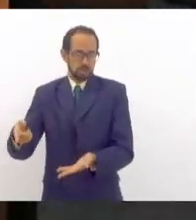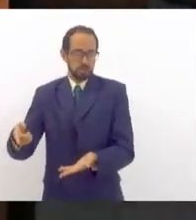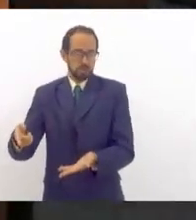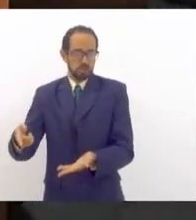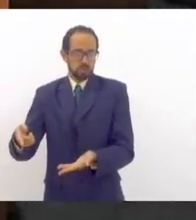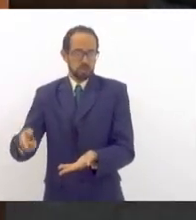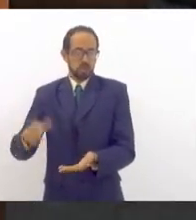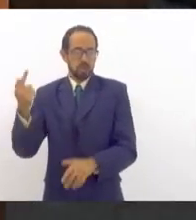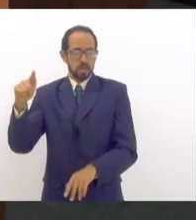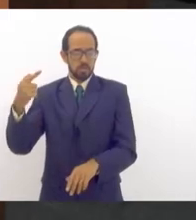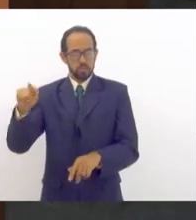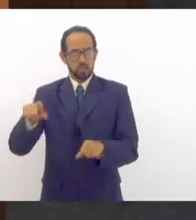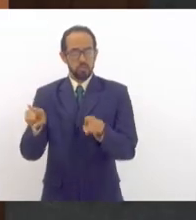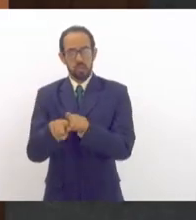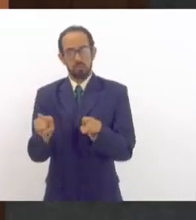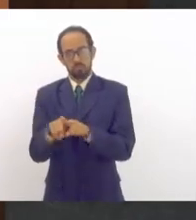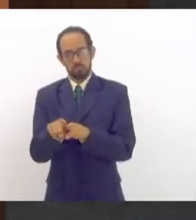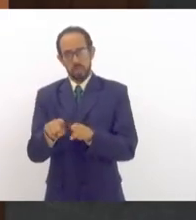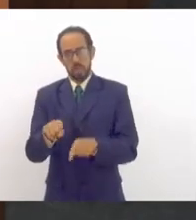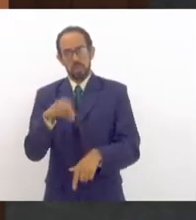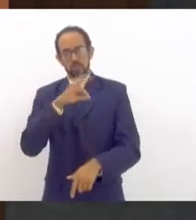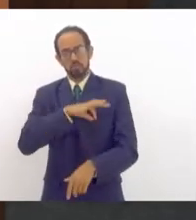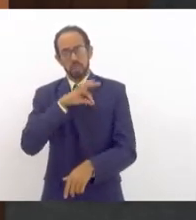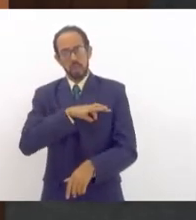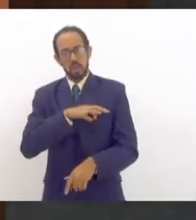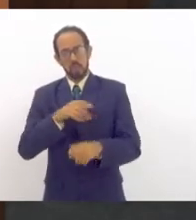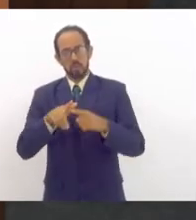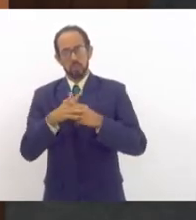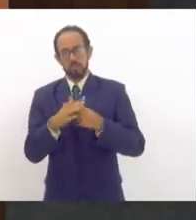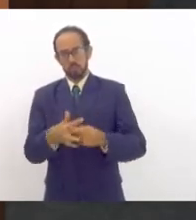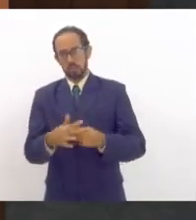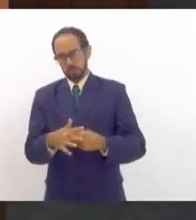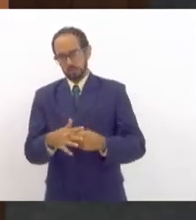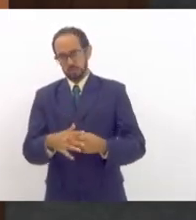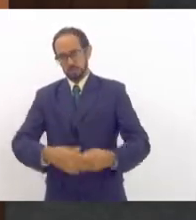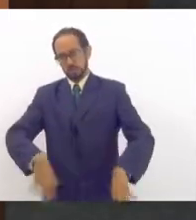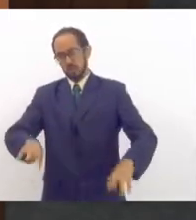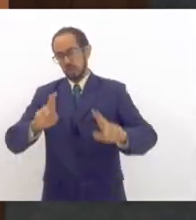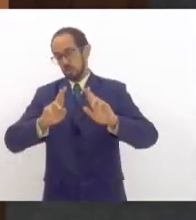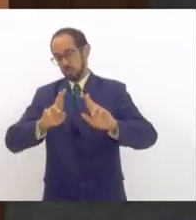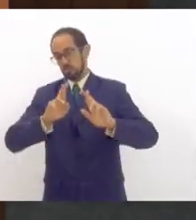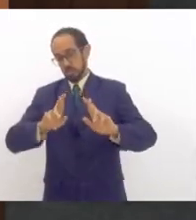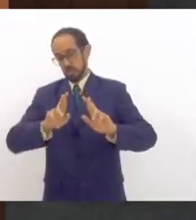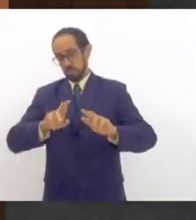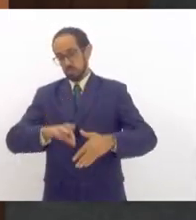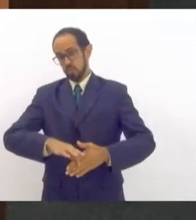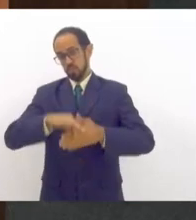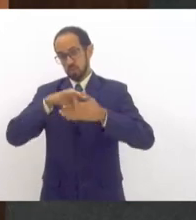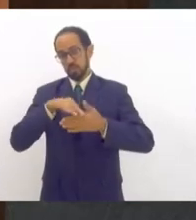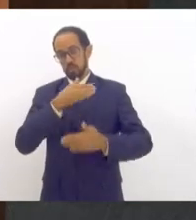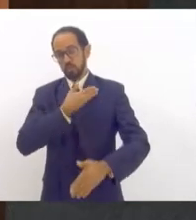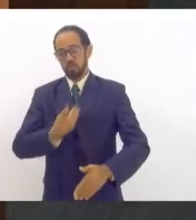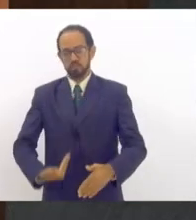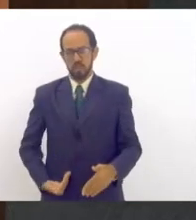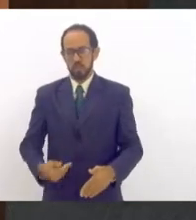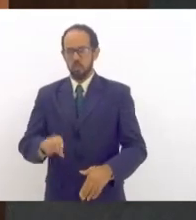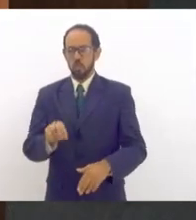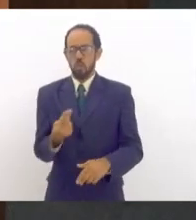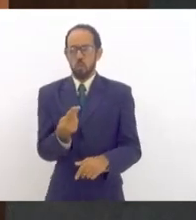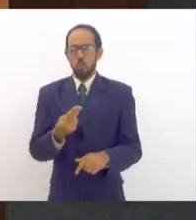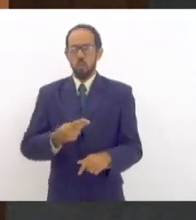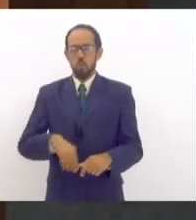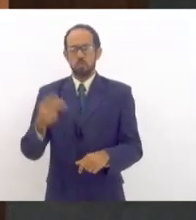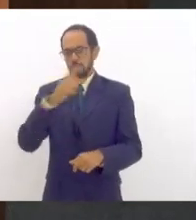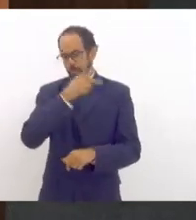garantir a recomposição de perdas eu espero que um dos líderes do governo ou que alguém da mesa